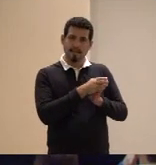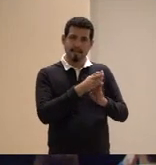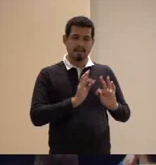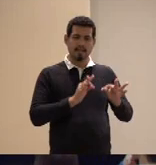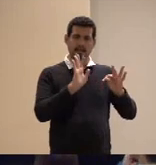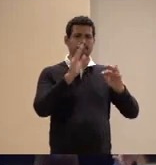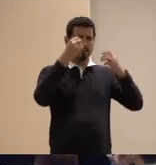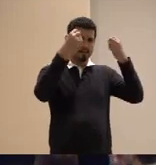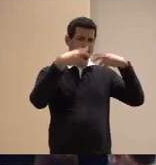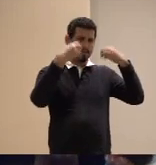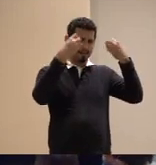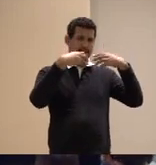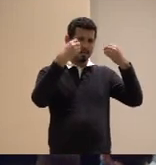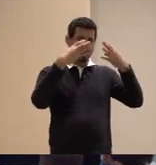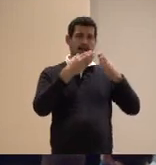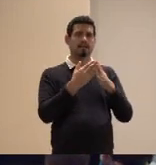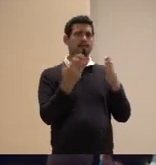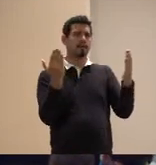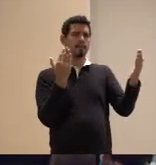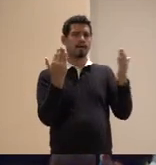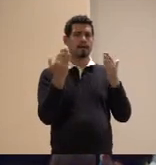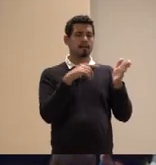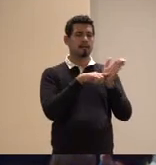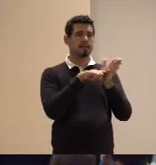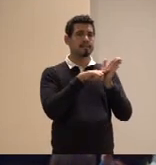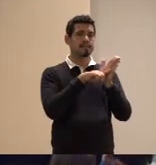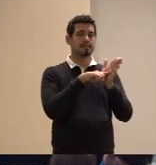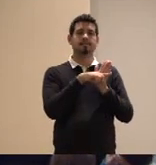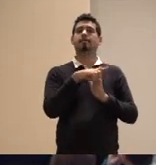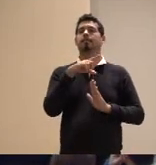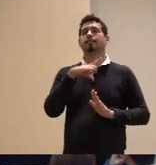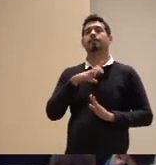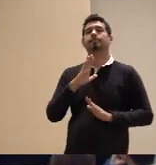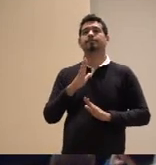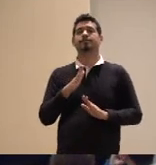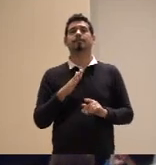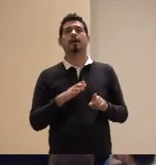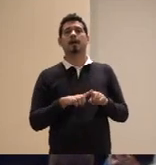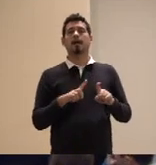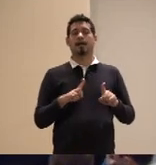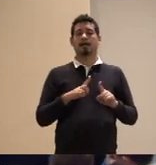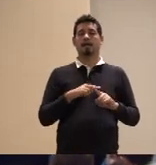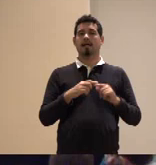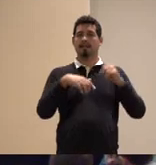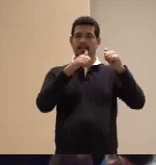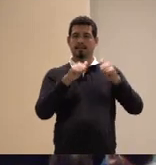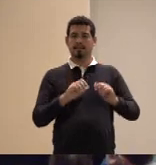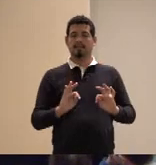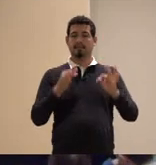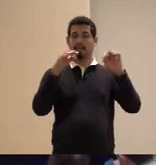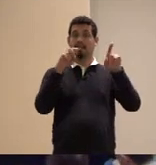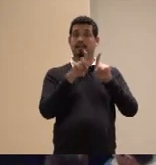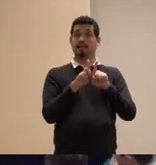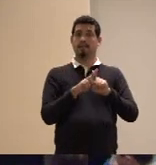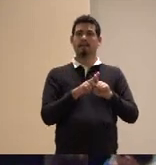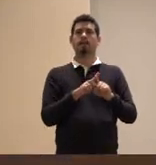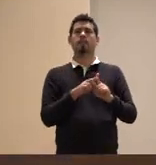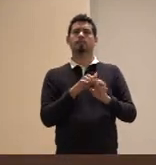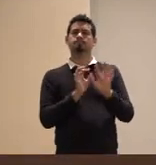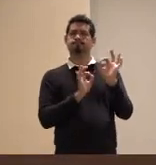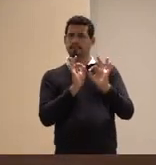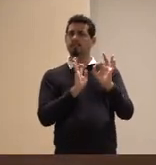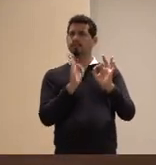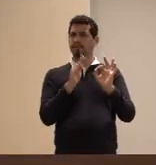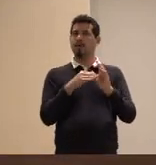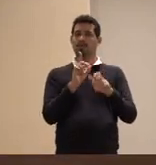que eu falei aqui, que, amparados em pesquisas, tivemos aí, então, a orientação técnica, o Plano Nacional, como bem disse o